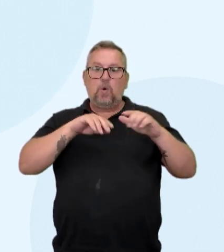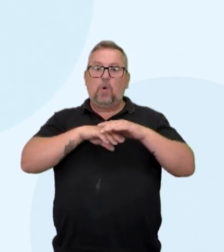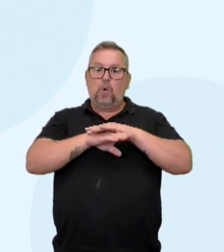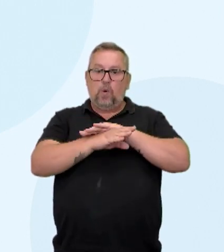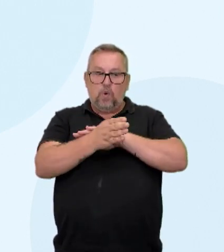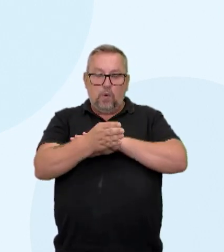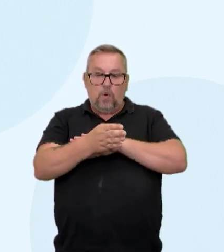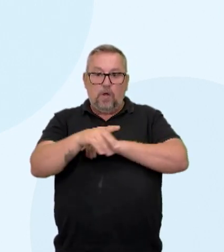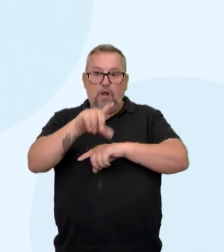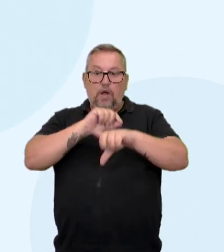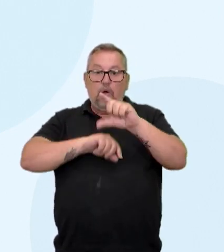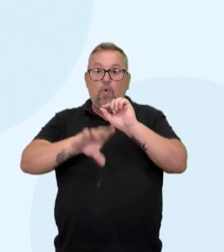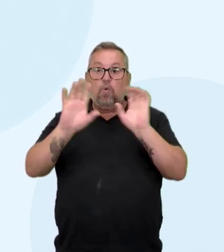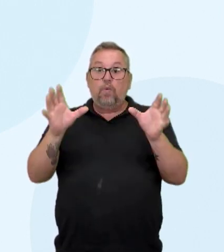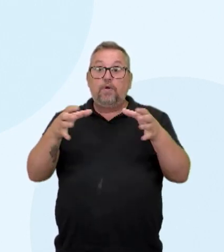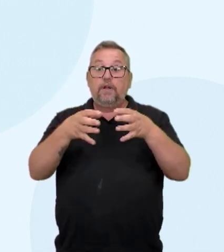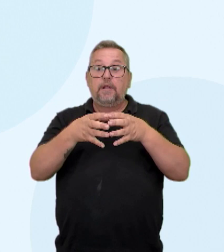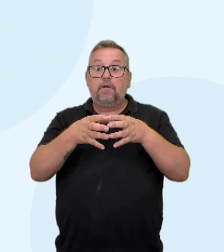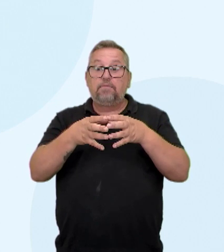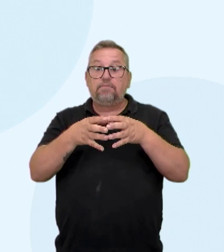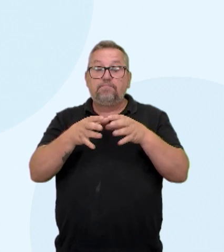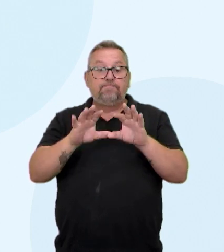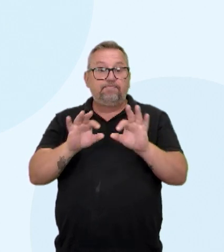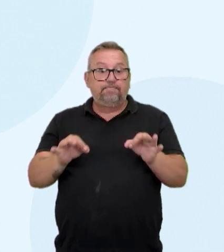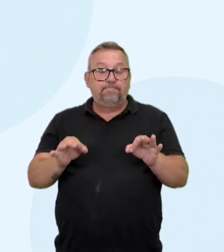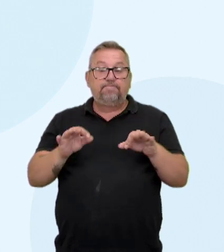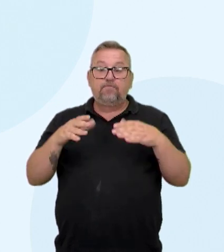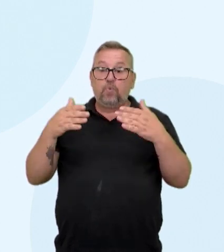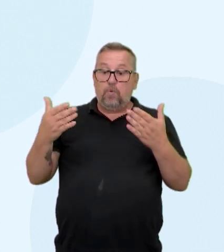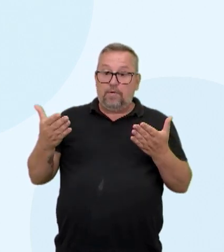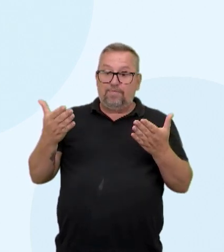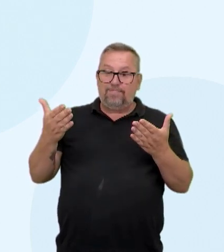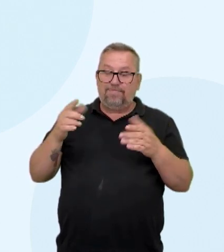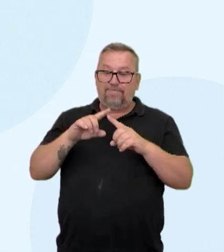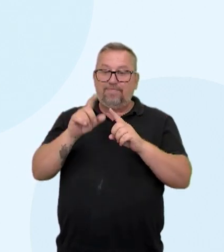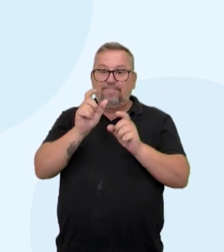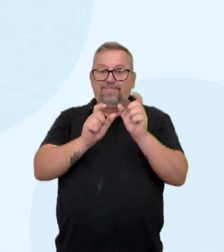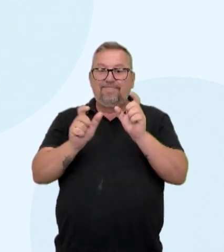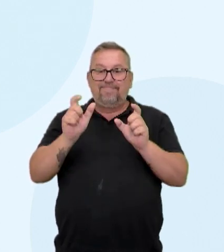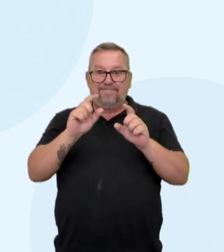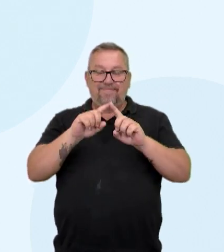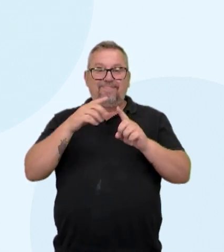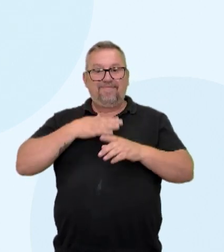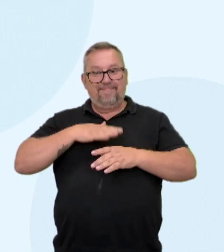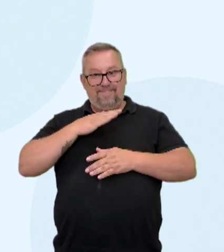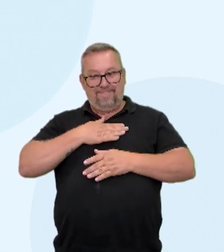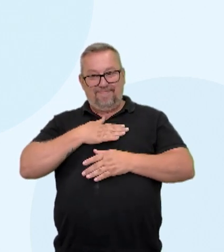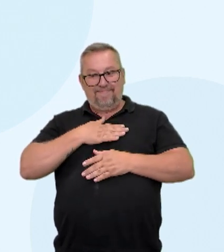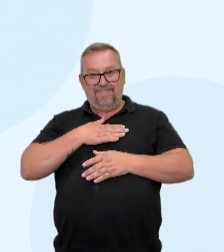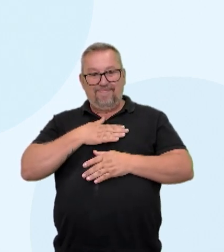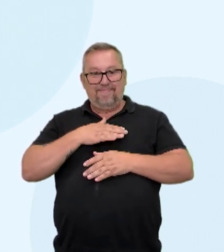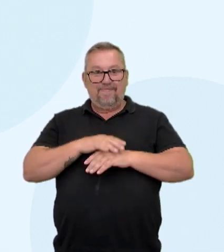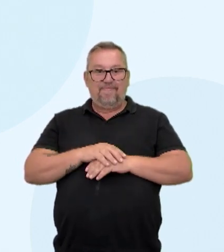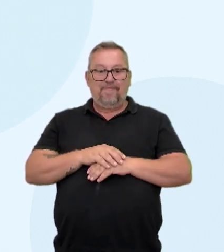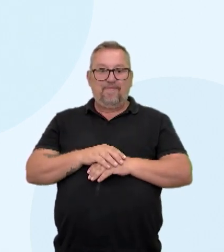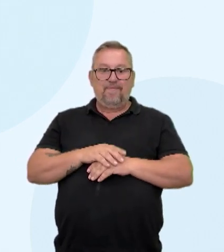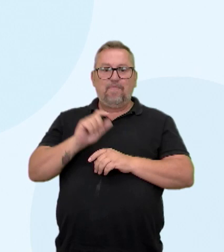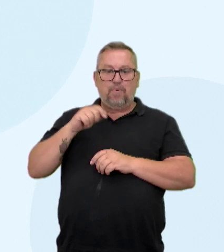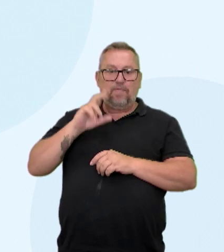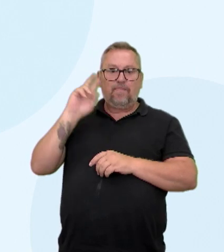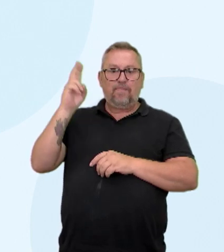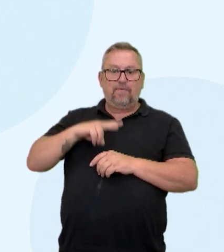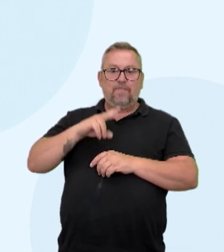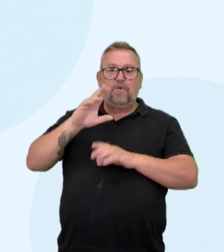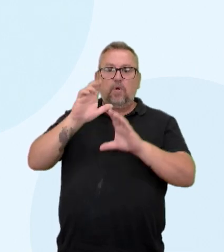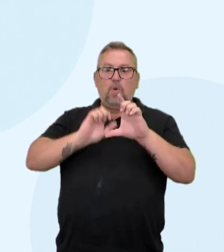mídia tradicional, alternativa ou comunitária. E aí, essa estava fácil, né, Pro? Está tranquilo. Estava fácil, a gente vai pôr a resposta até, ó. Podemos considerar